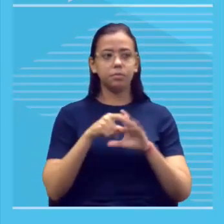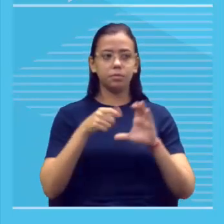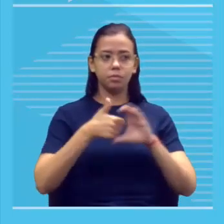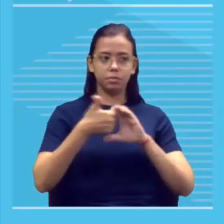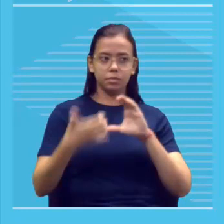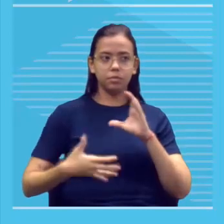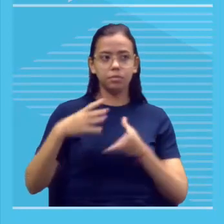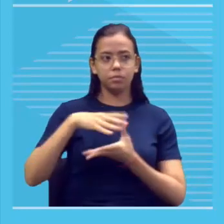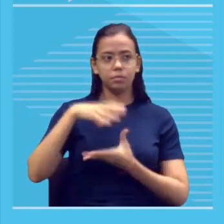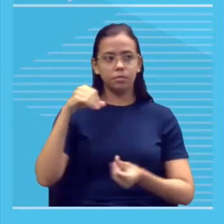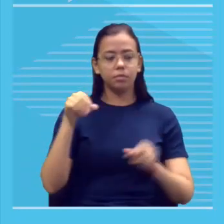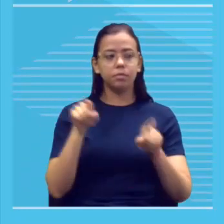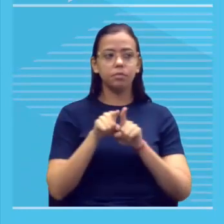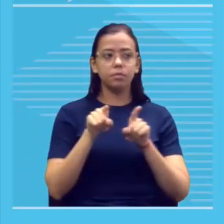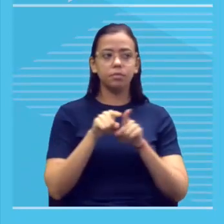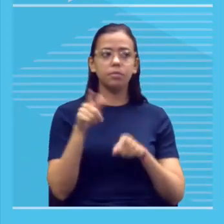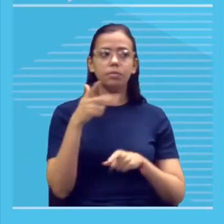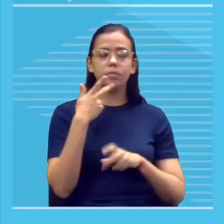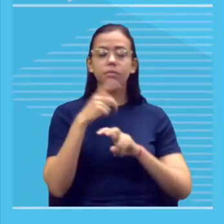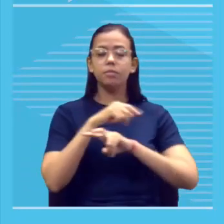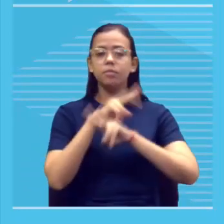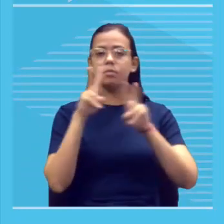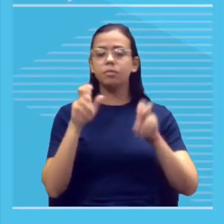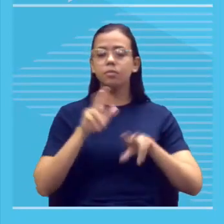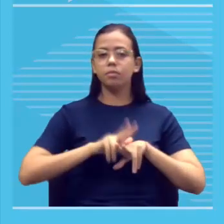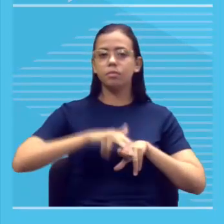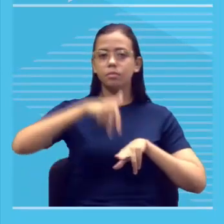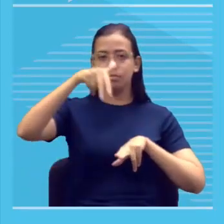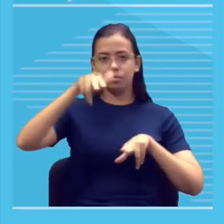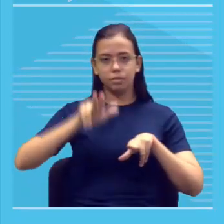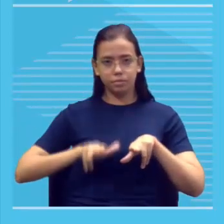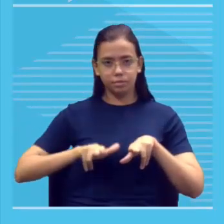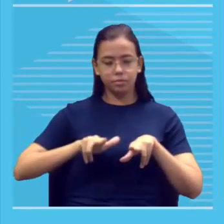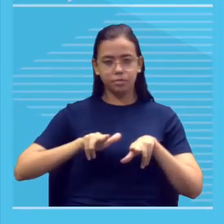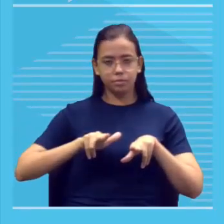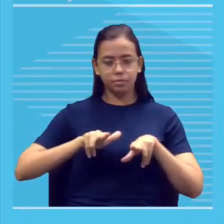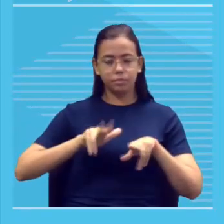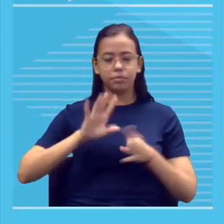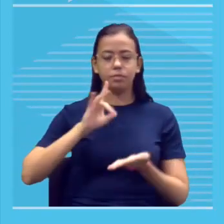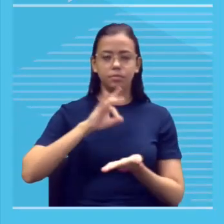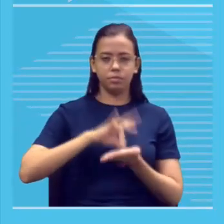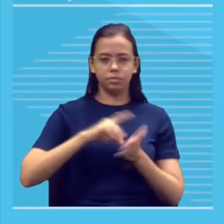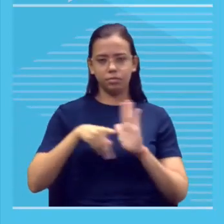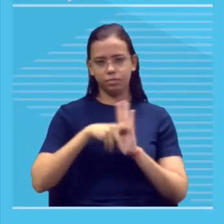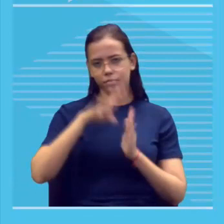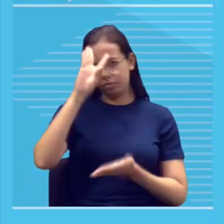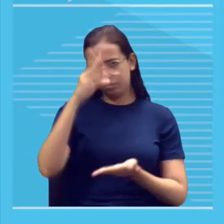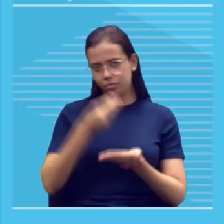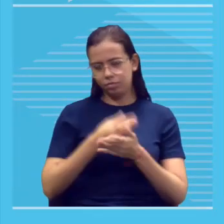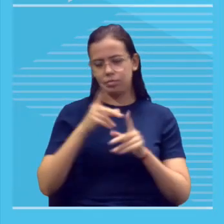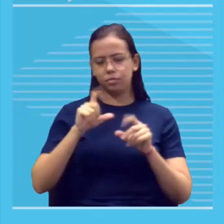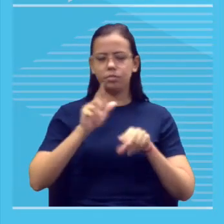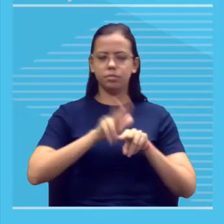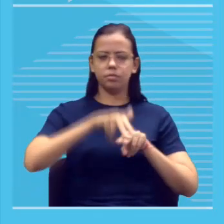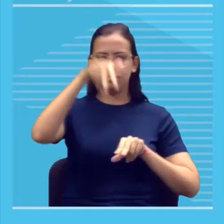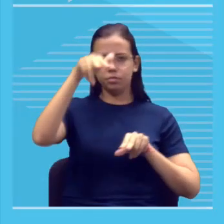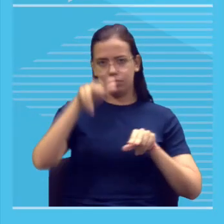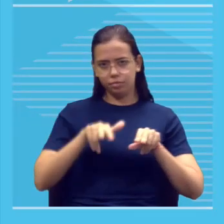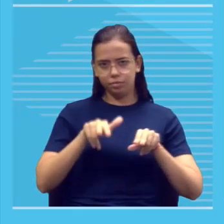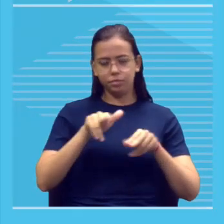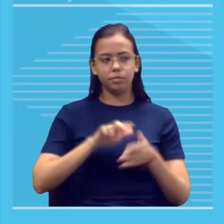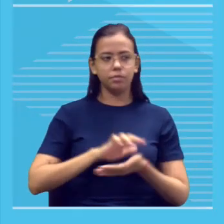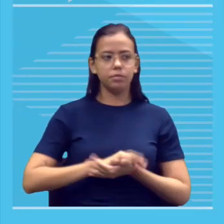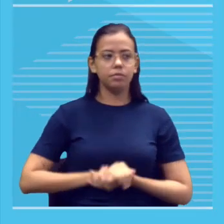e abordar a questão da a crença a realidade para o espiritismo da reencarnação